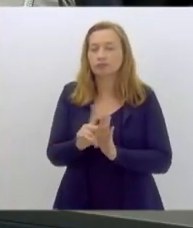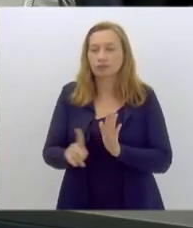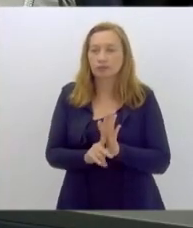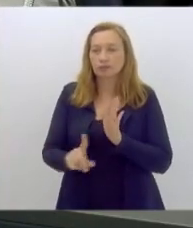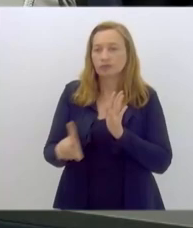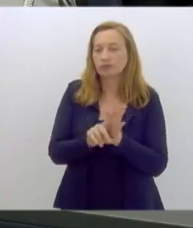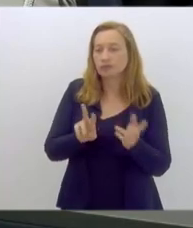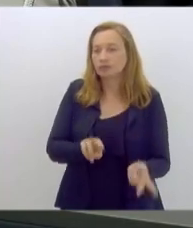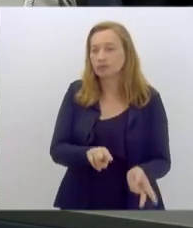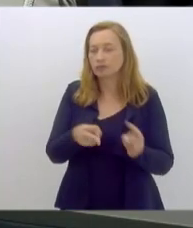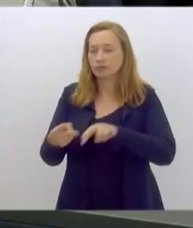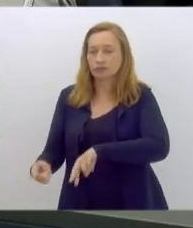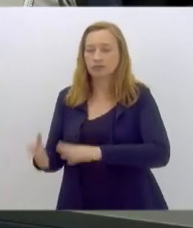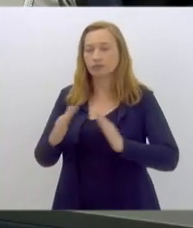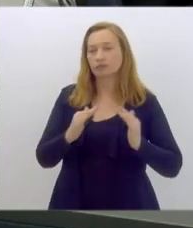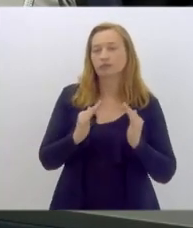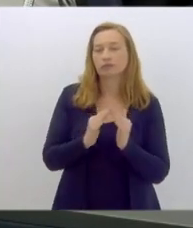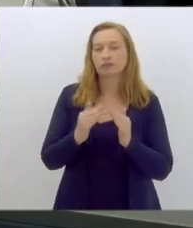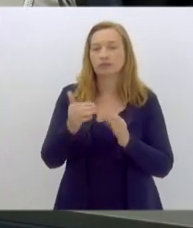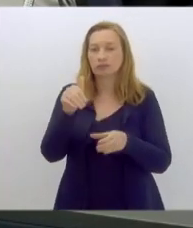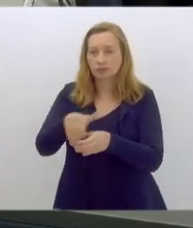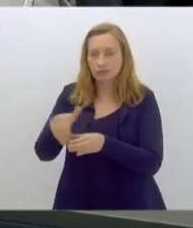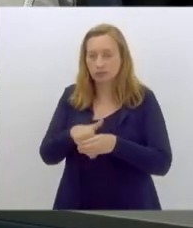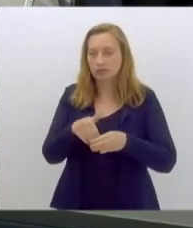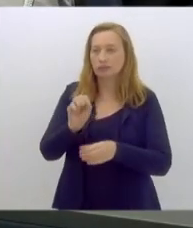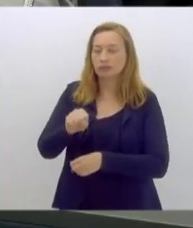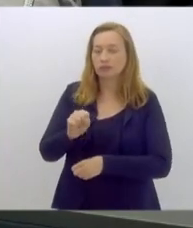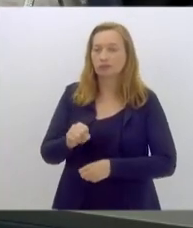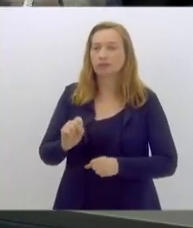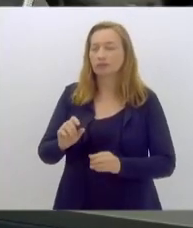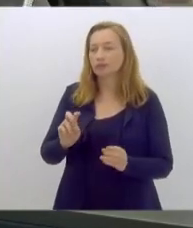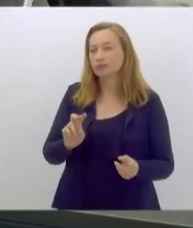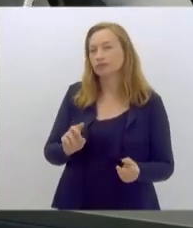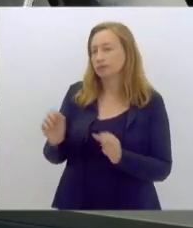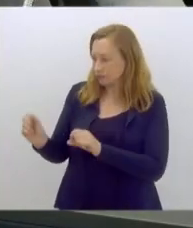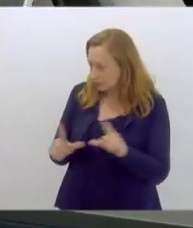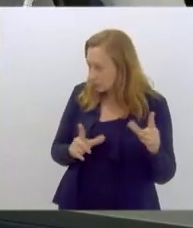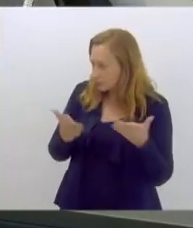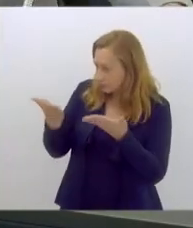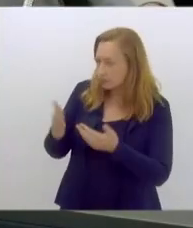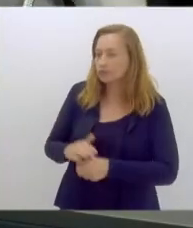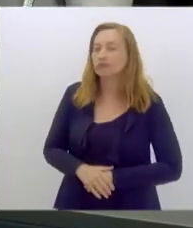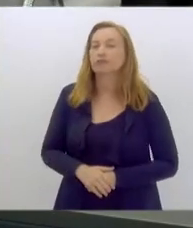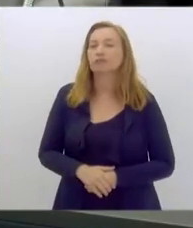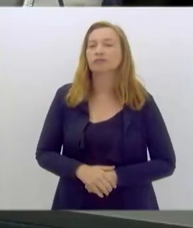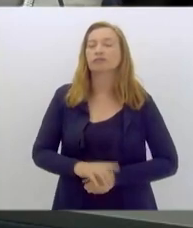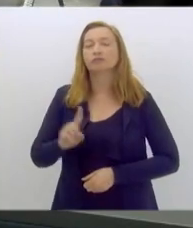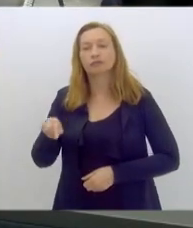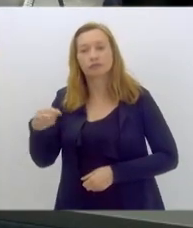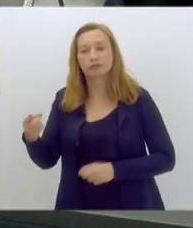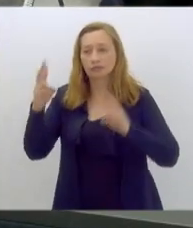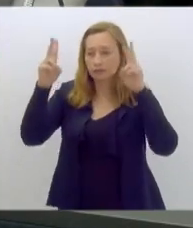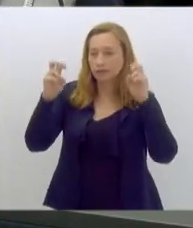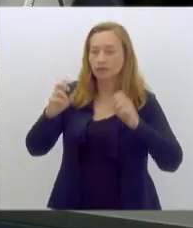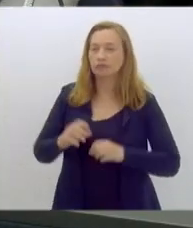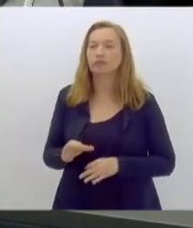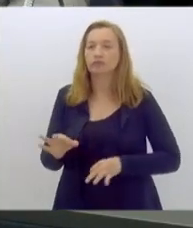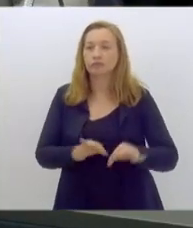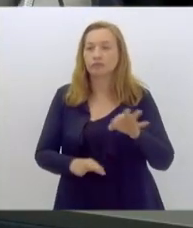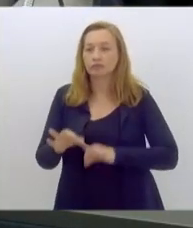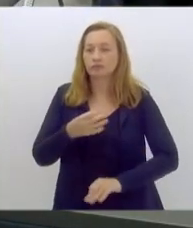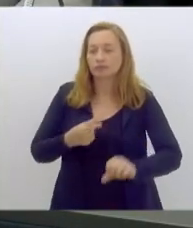encaminhado a essa casa para poder votar pode passar por favor próximo item é o plano de